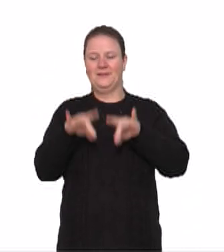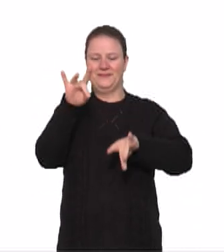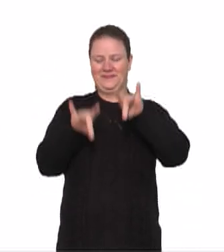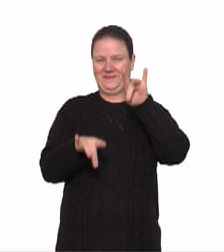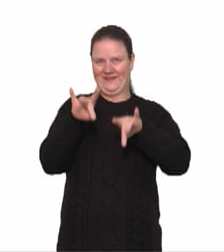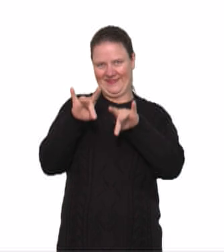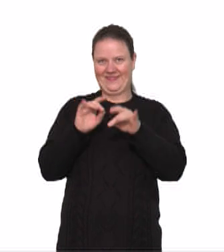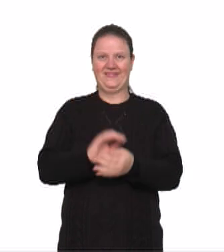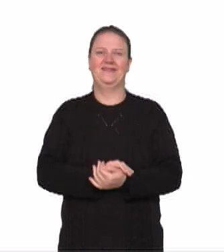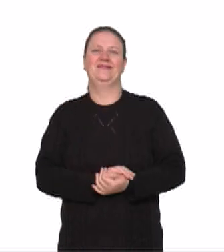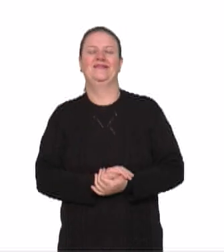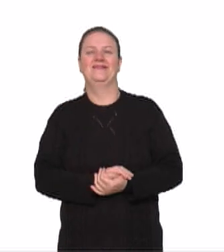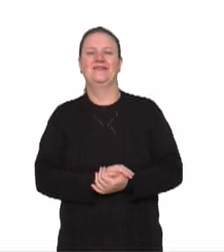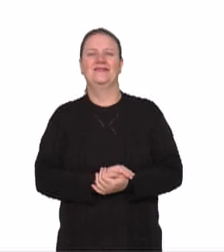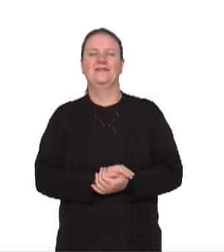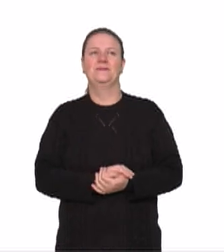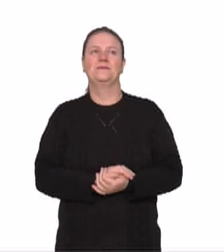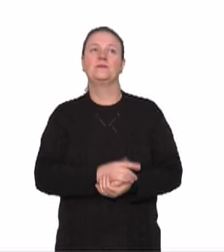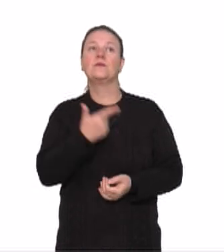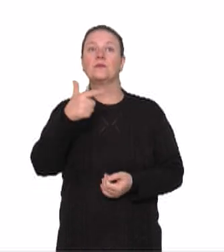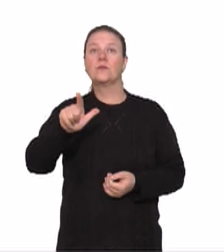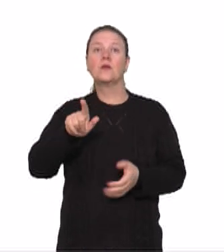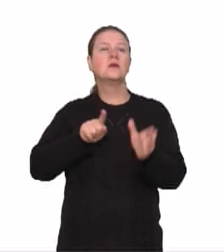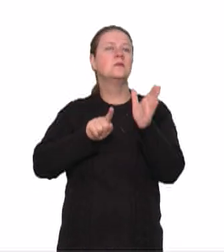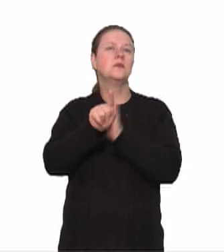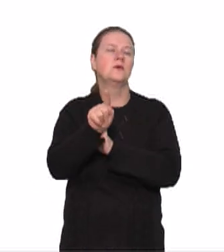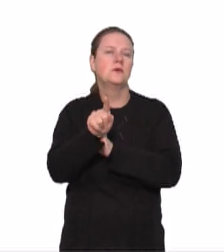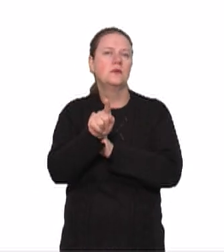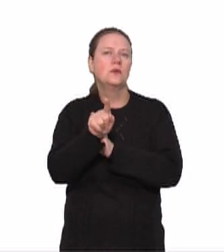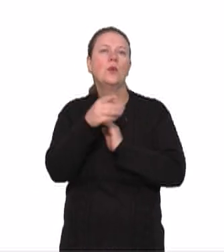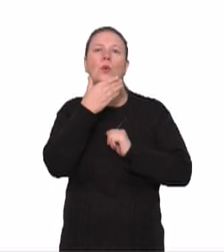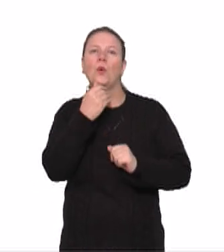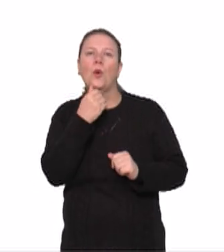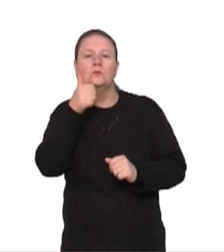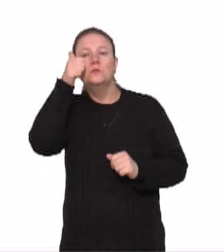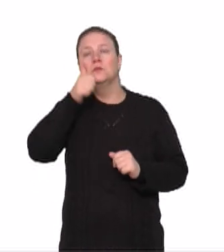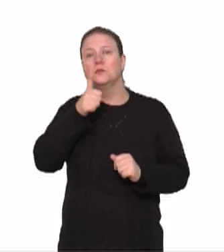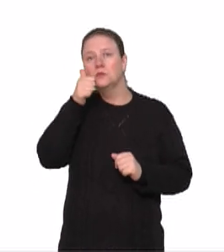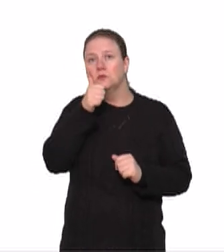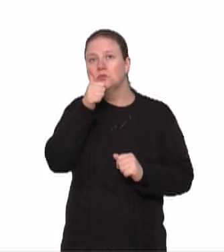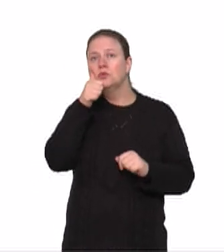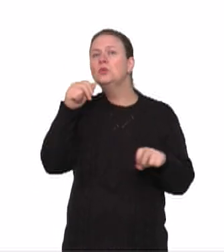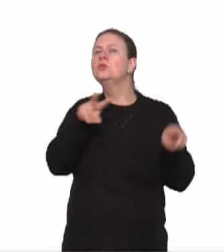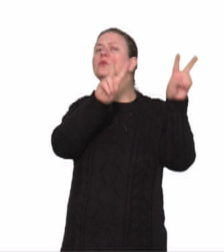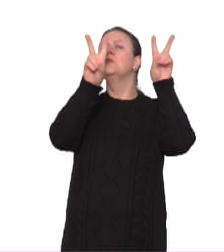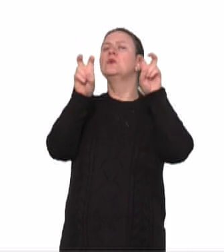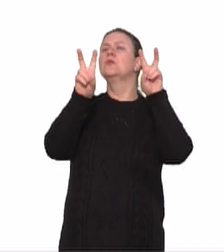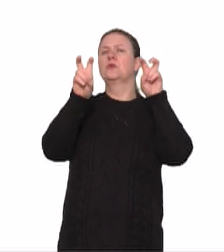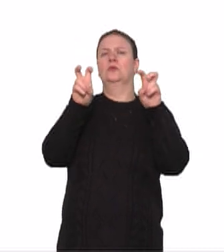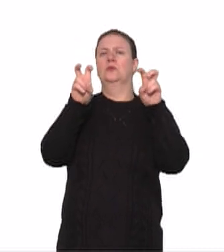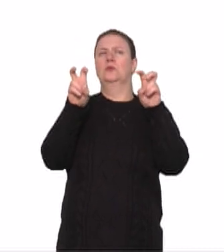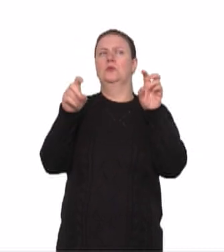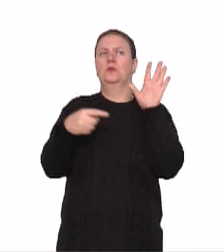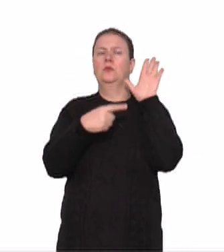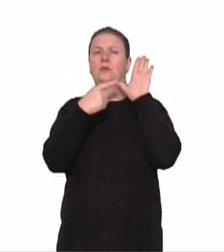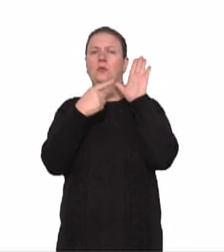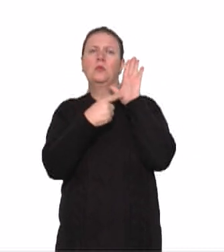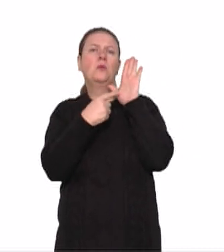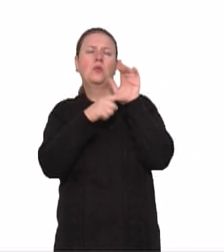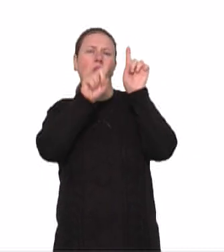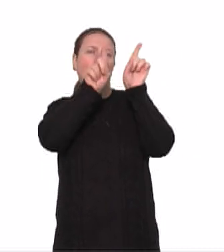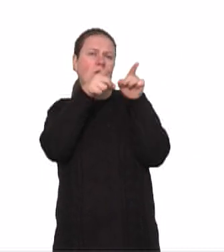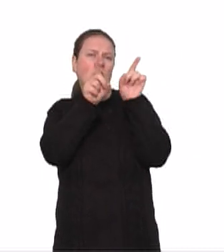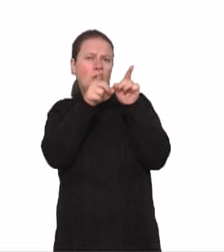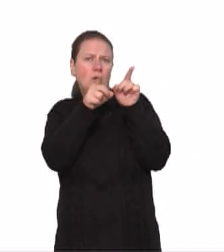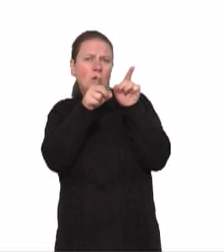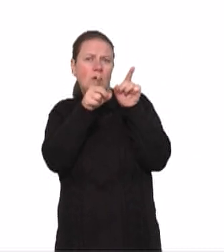teatral. Mais uma questãozinha. Romeu e Julieta aborda o seguinte tema. Primeira proposição, a união feliz